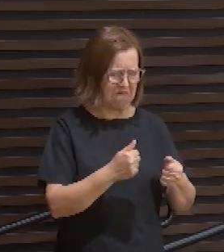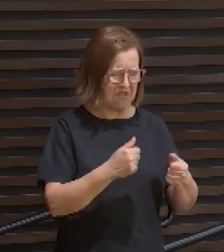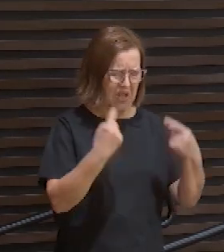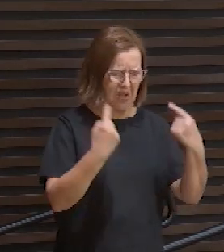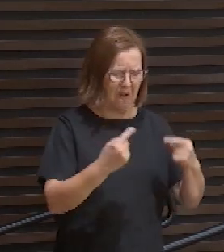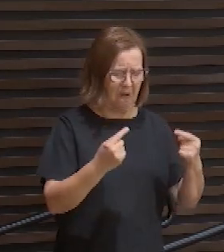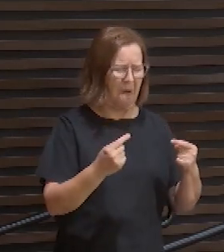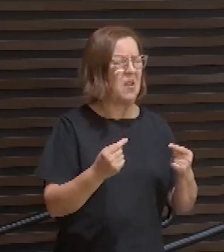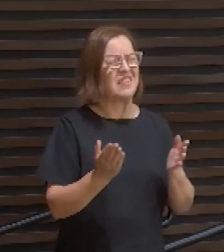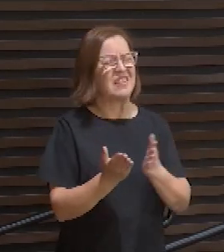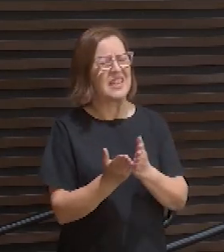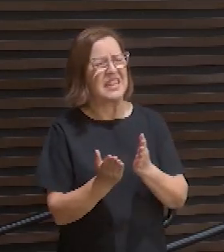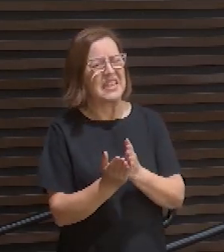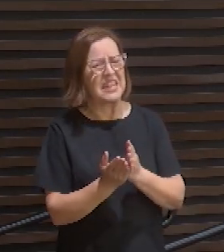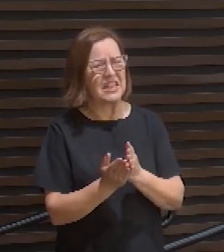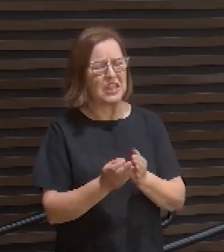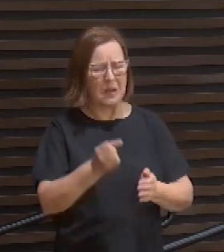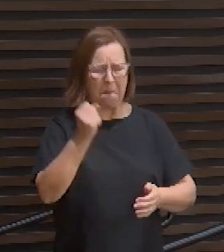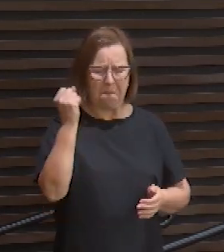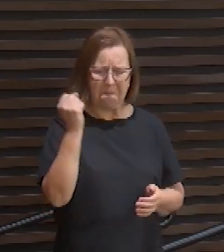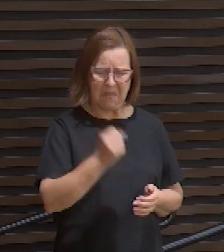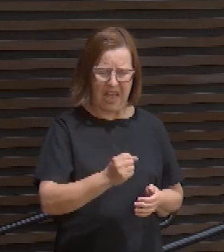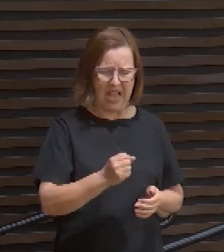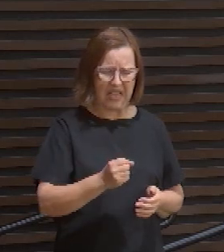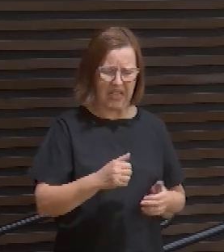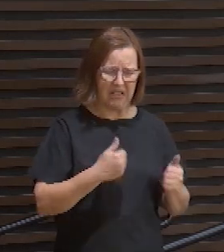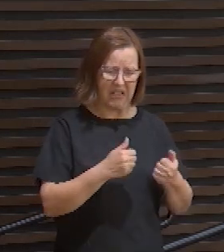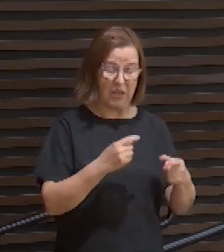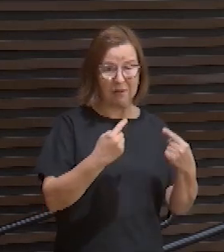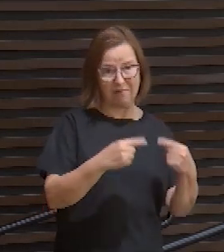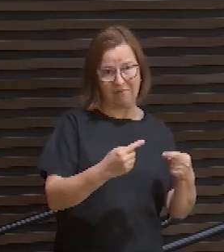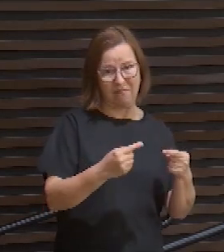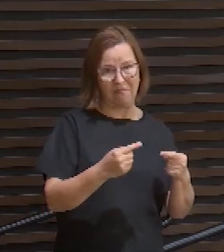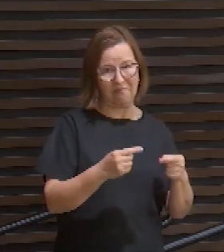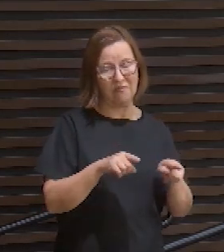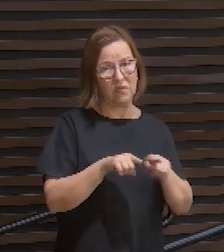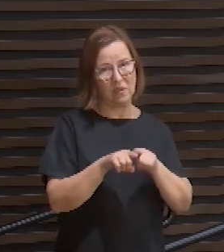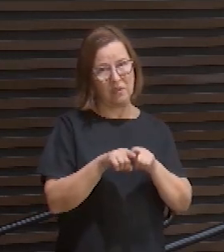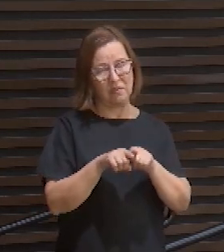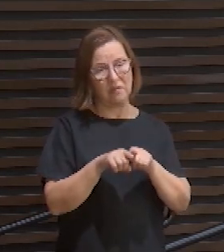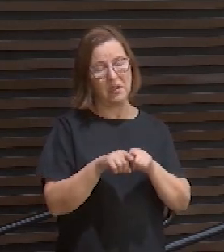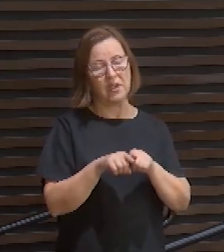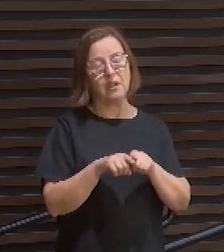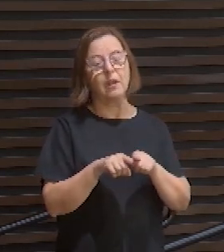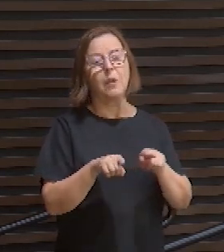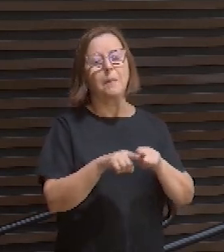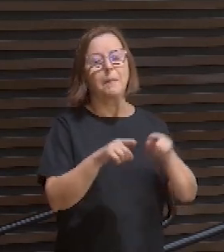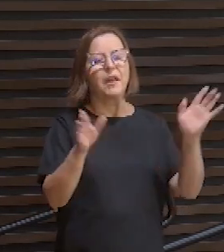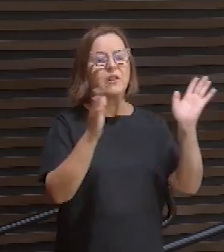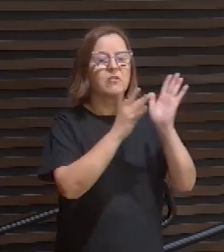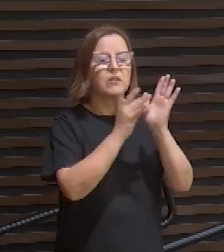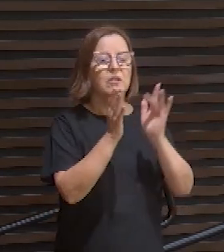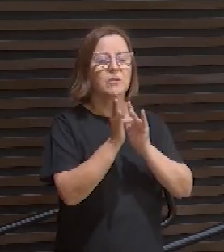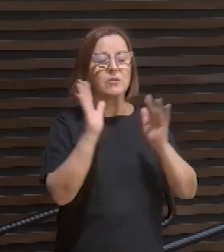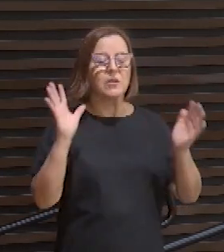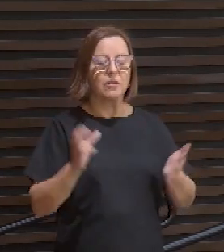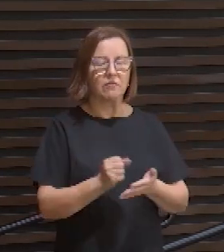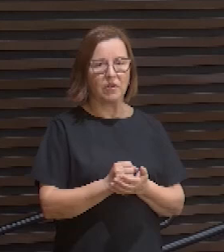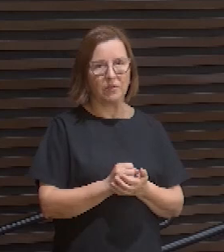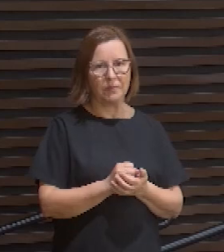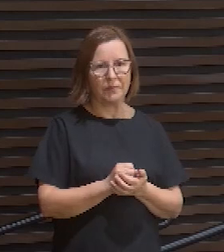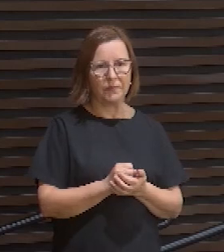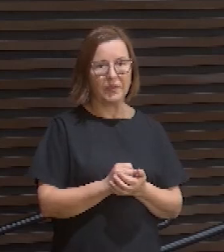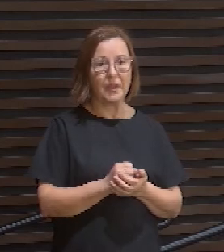e perseguia cristãos. Mas Jesus o alcançou. E ele diz ali como um nascido fora de tempo. Ele foi nascido